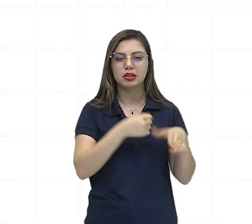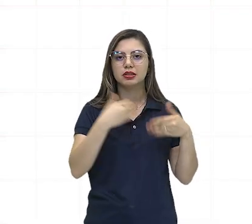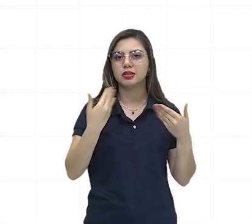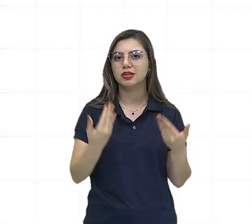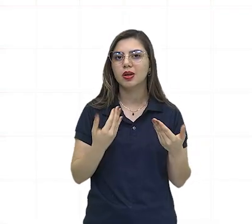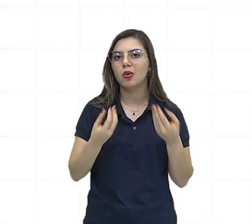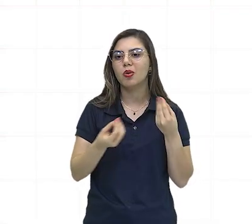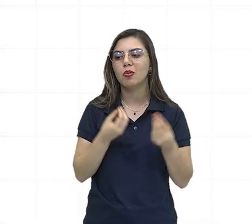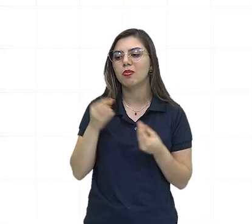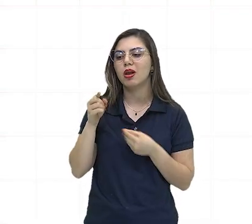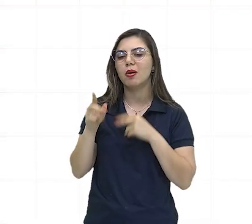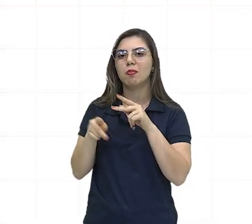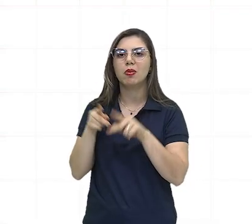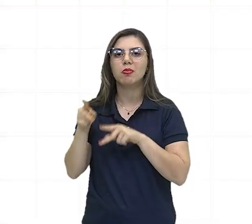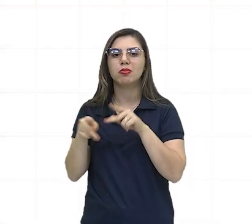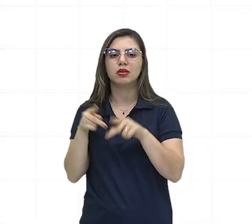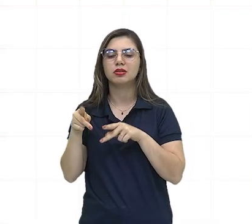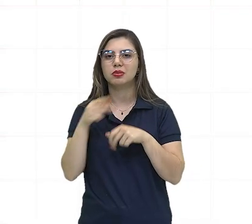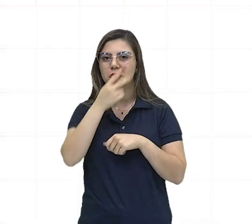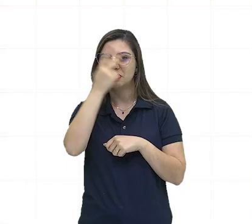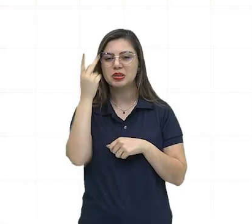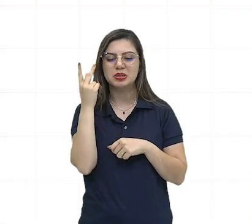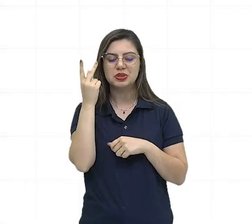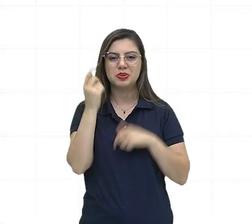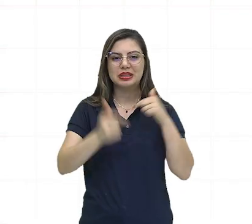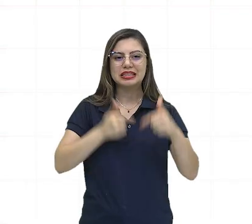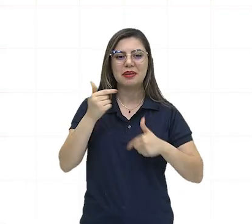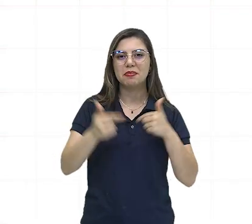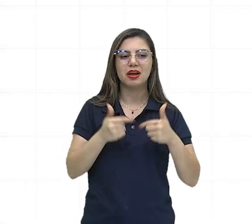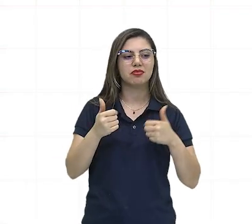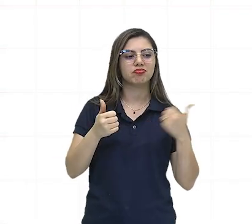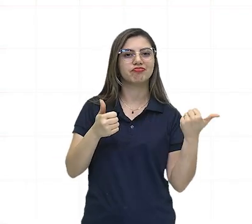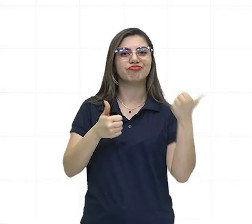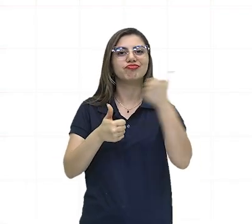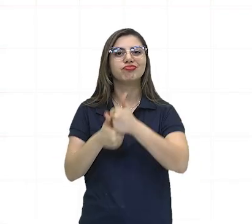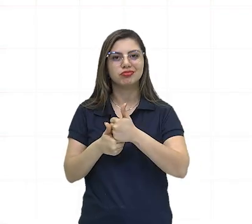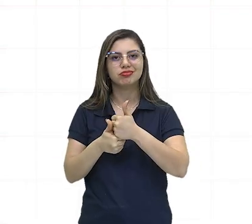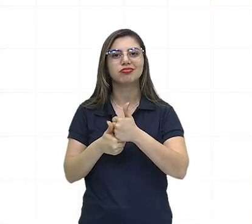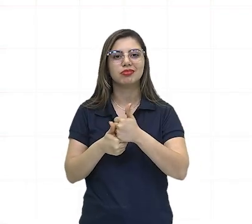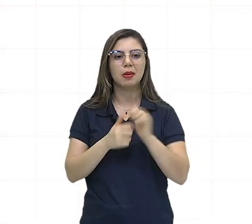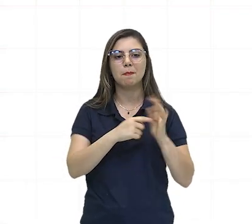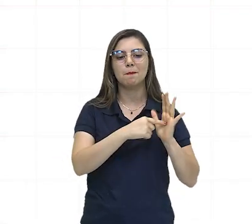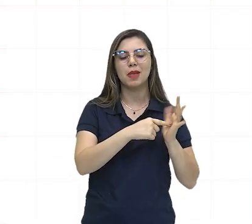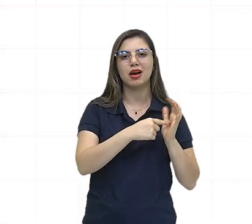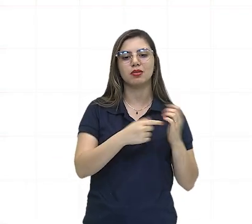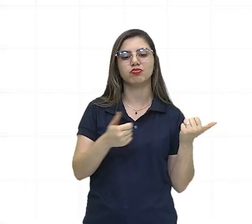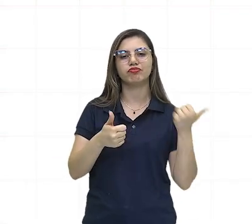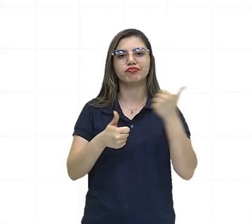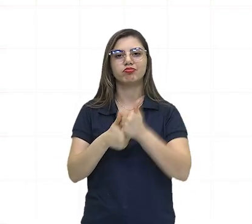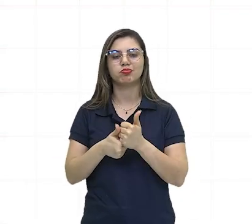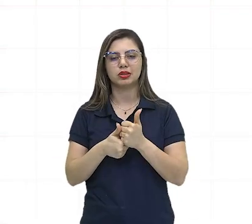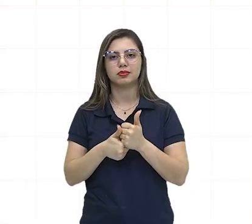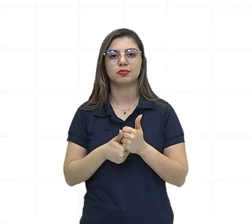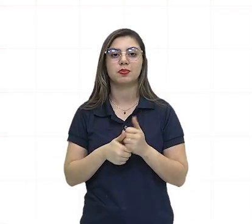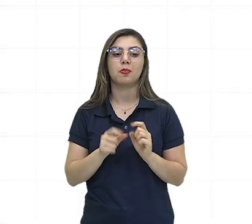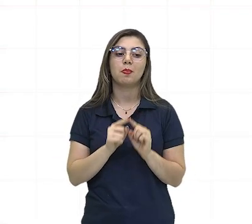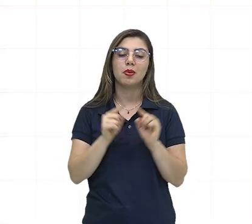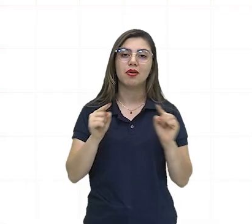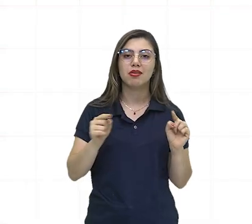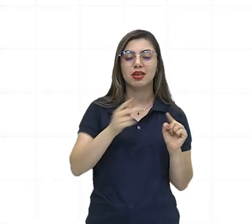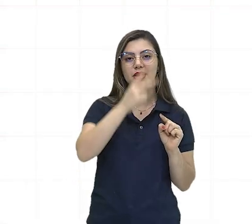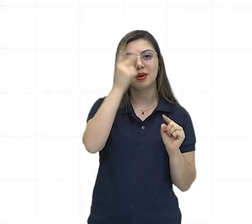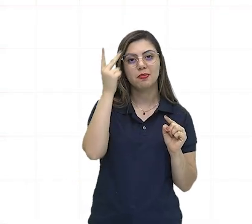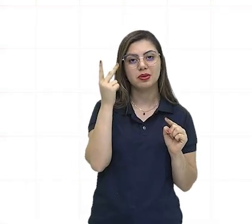isso vai acabar substituindo a mão de obra humana. Porém, isso diminui os custos para